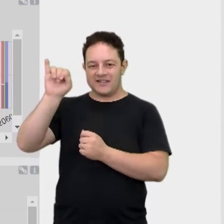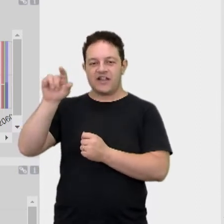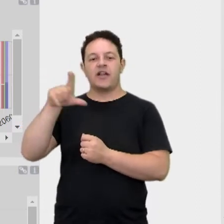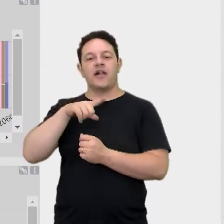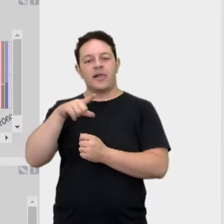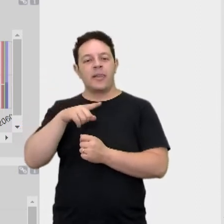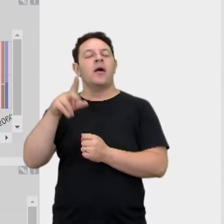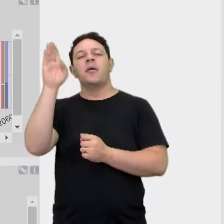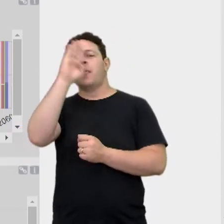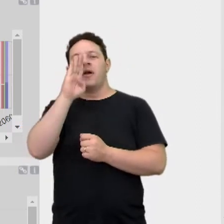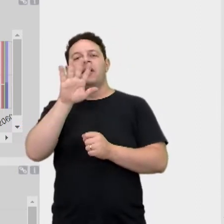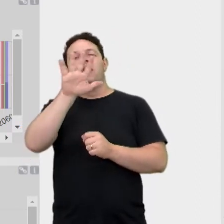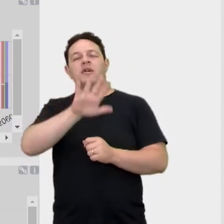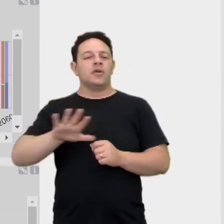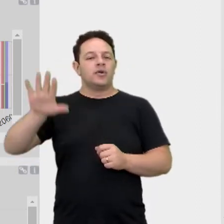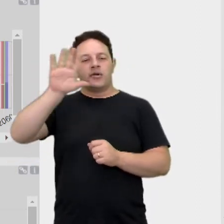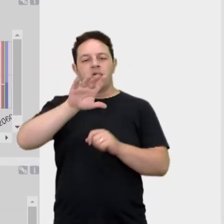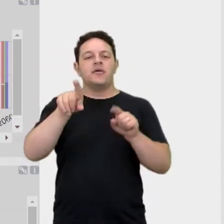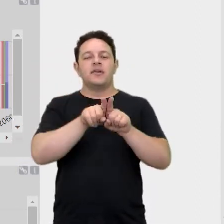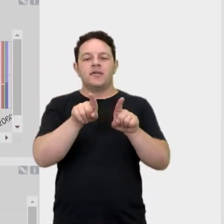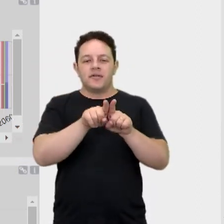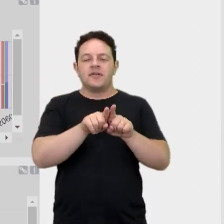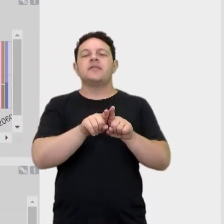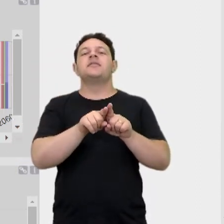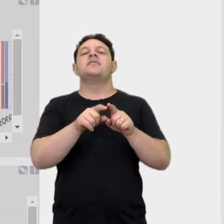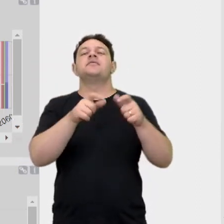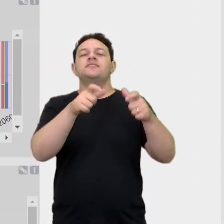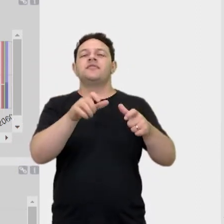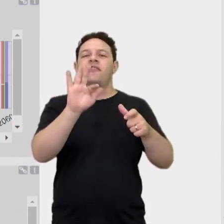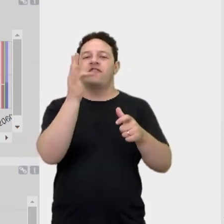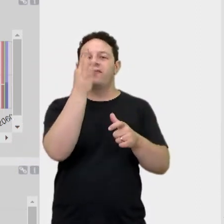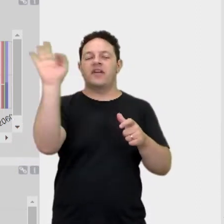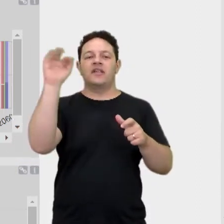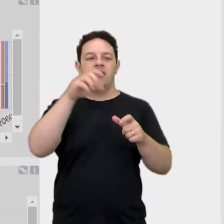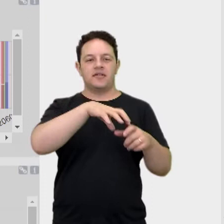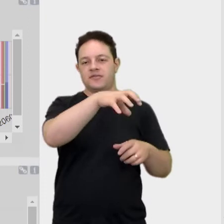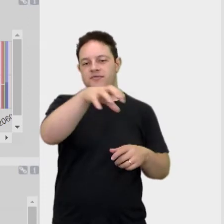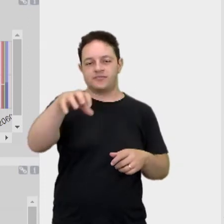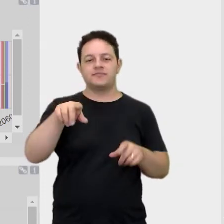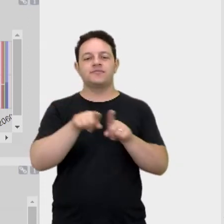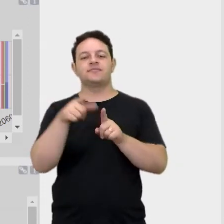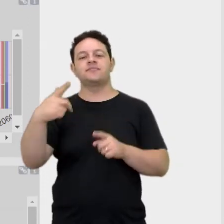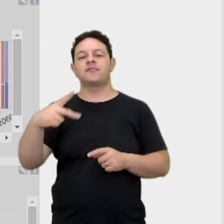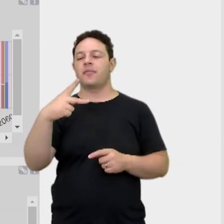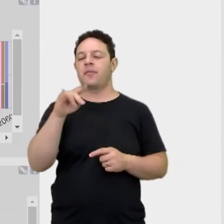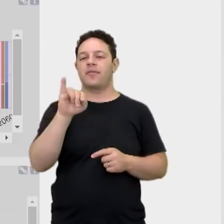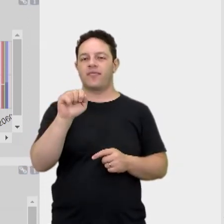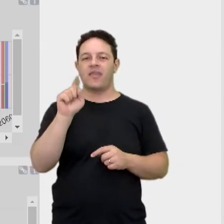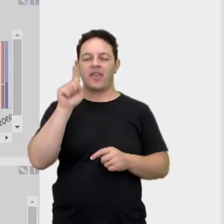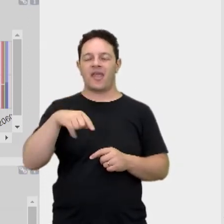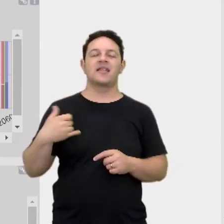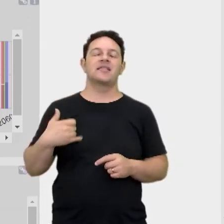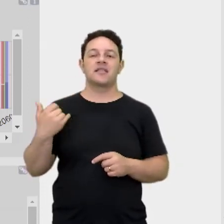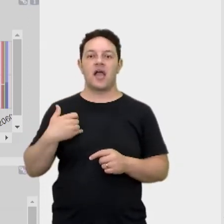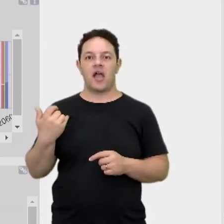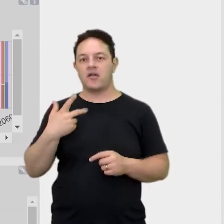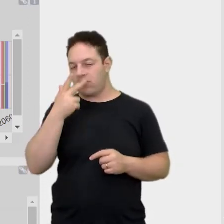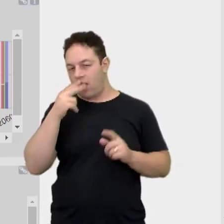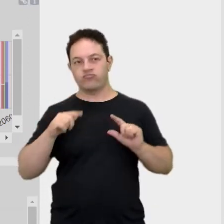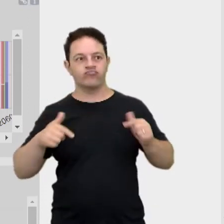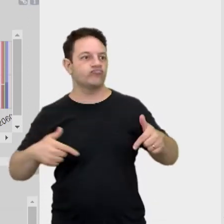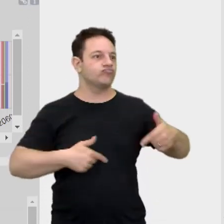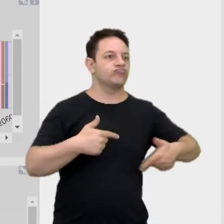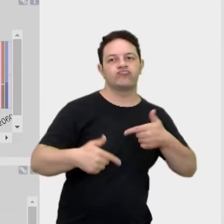população do Brasil e das unidades da federação. Aí nós temos o PIA, né, que é a população em idade ativa, né? E os valores aí